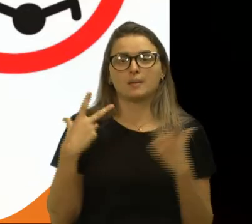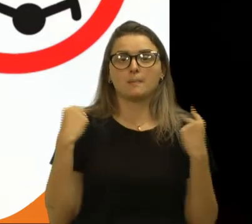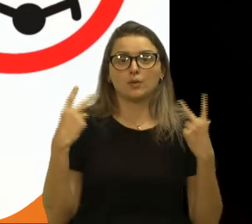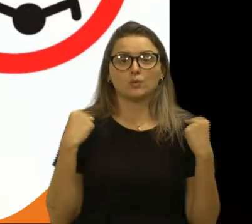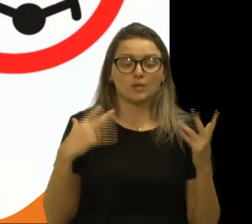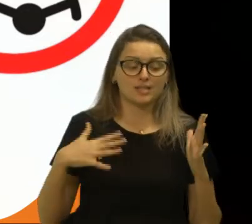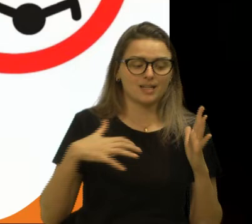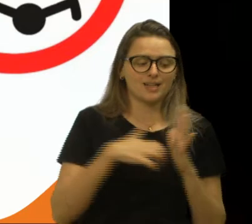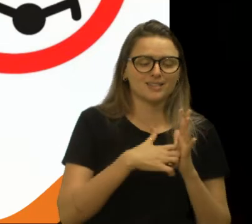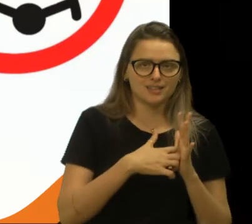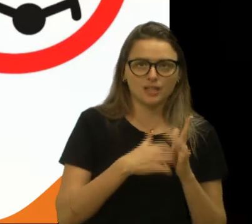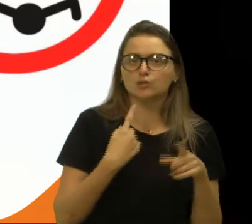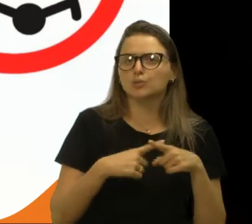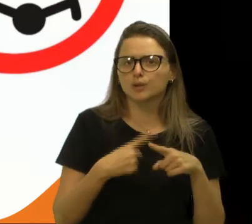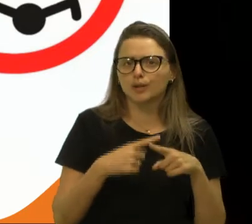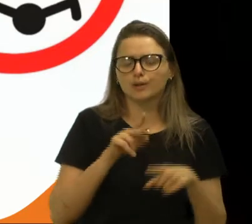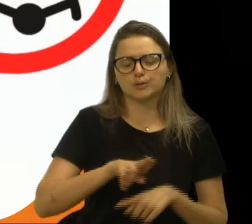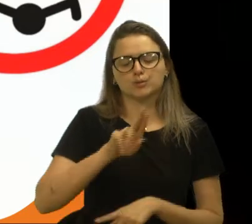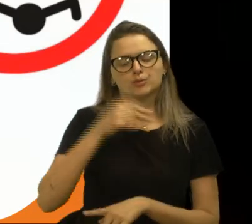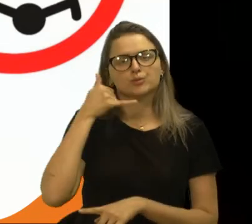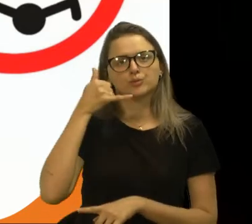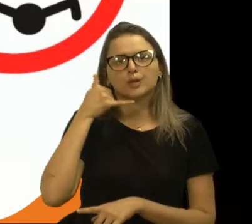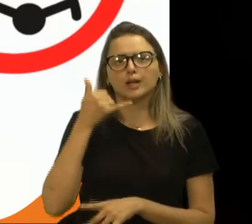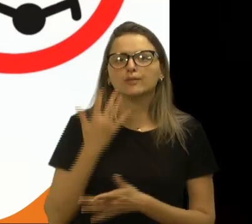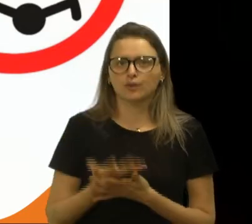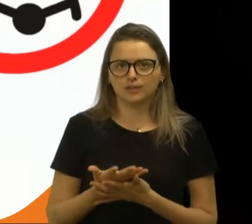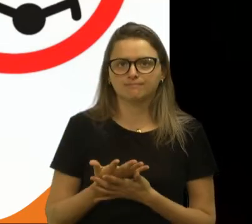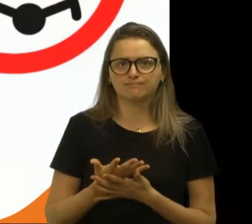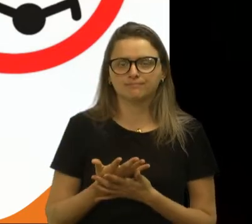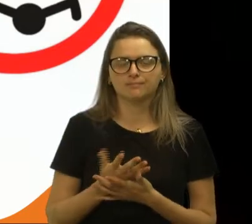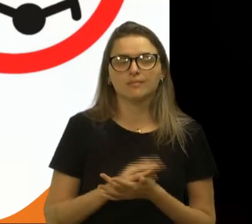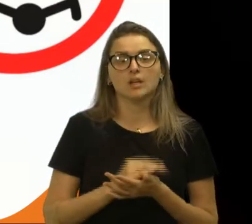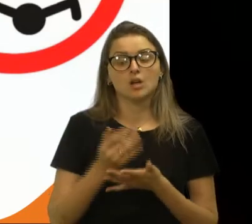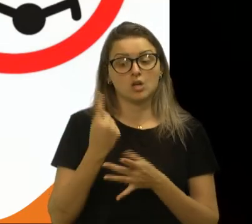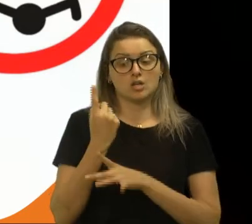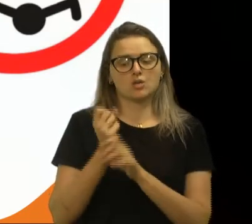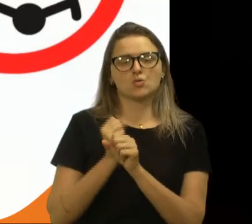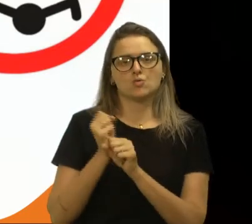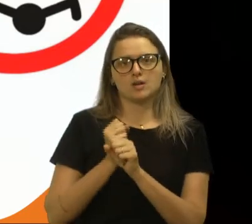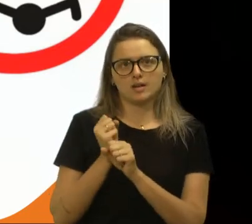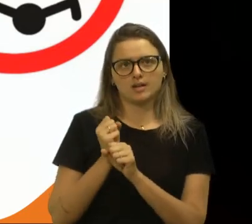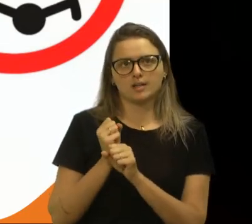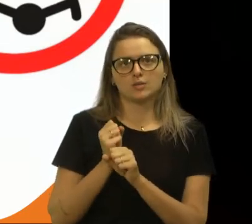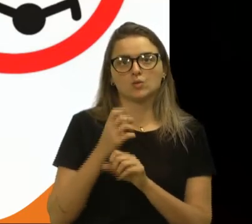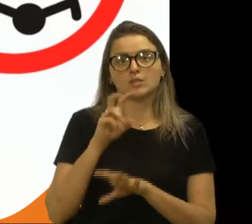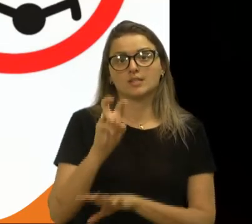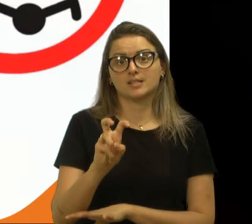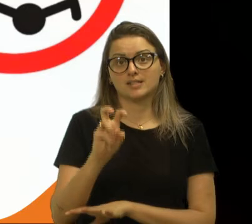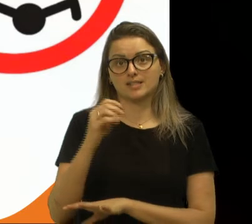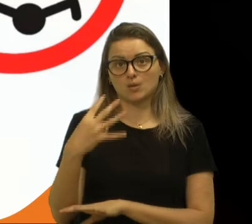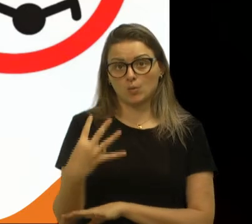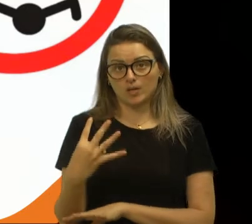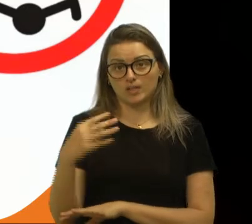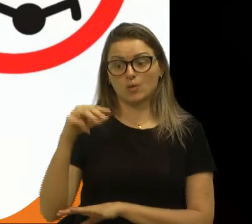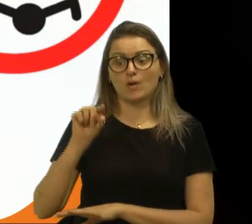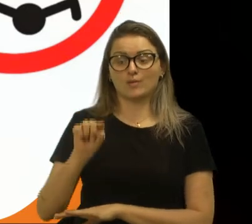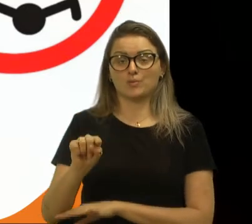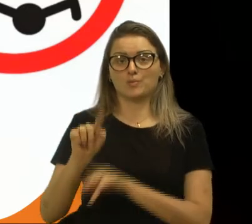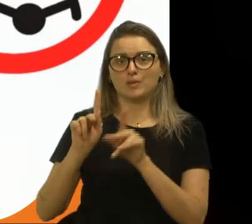acidentes por uso do celular diariamente no Brasil. Por ano, o número chega a 54